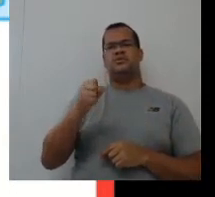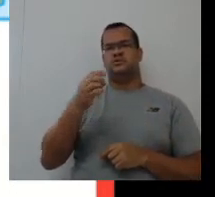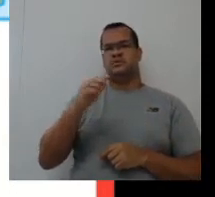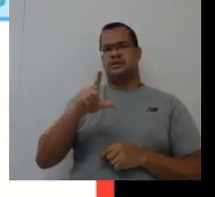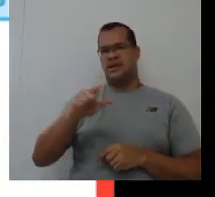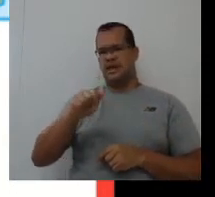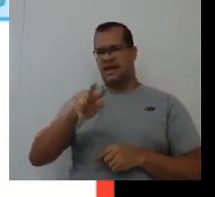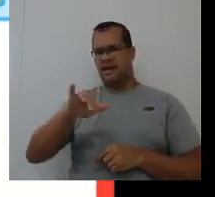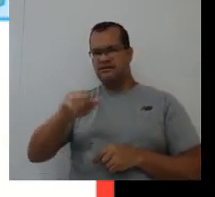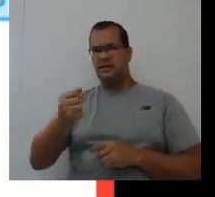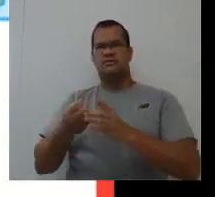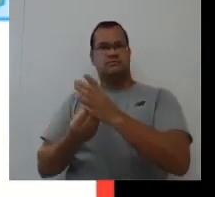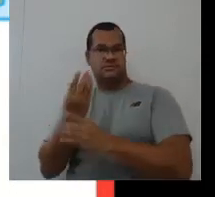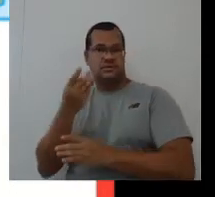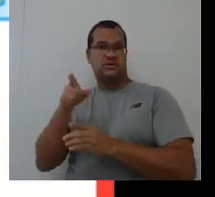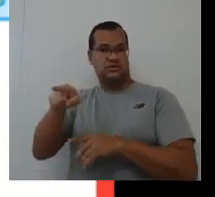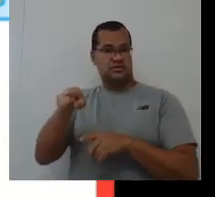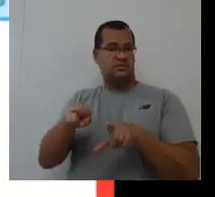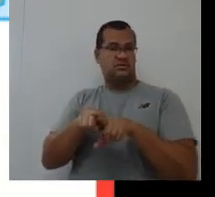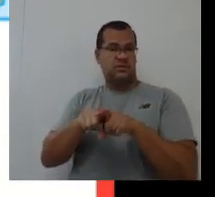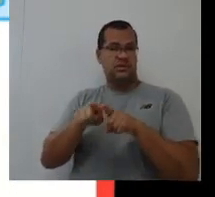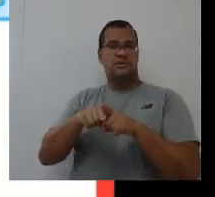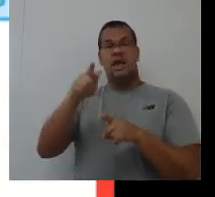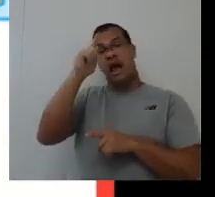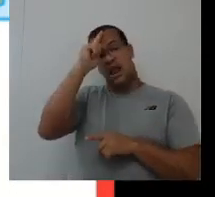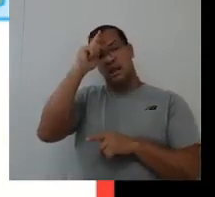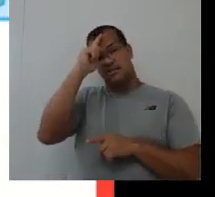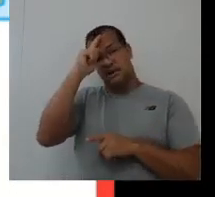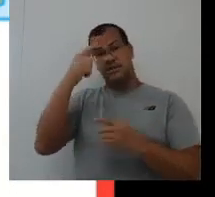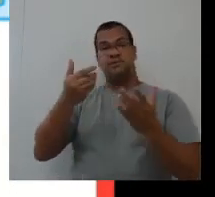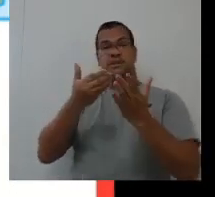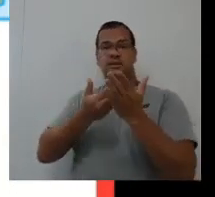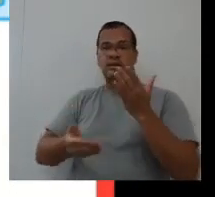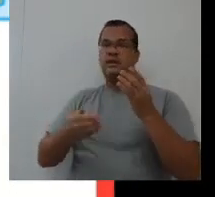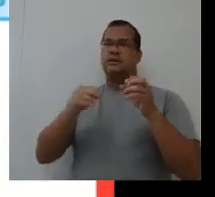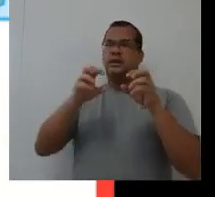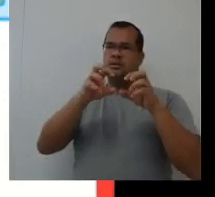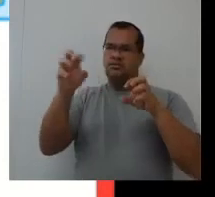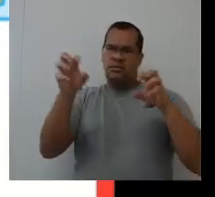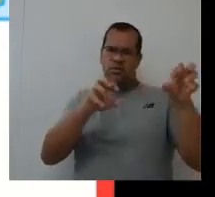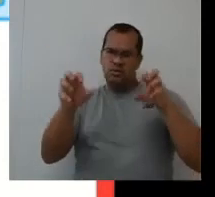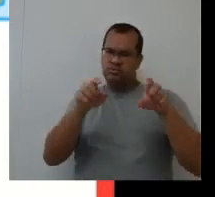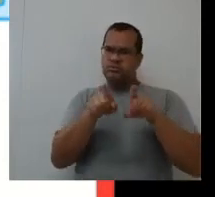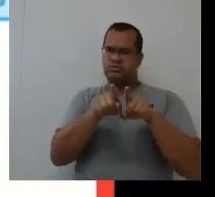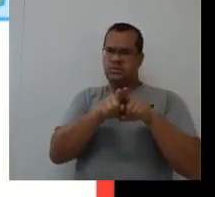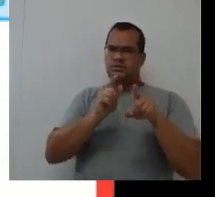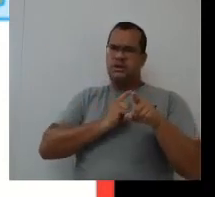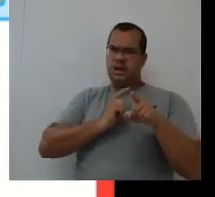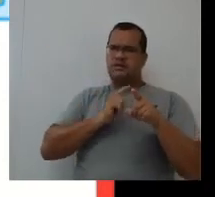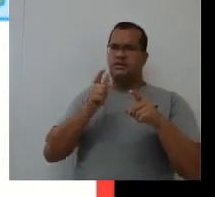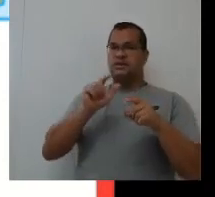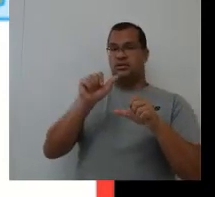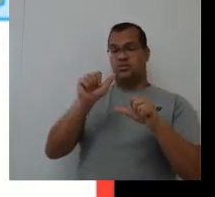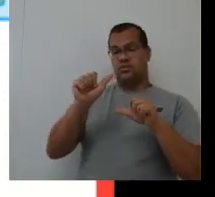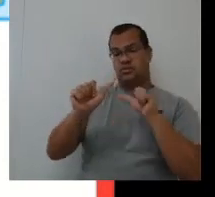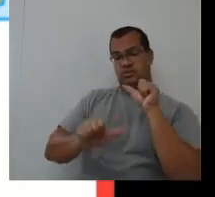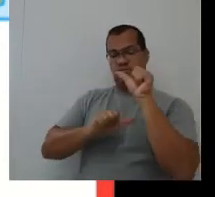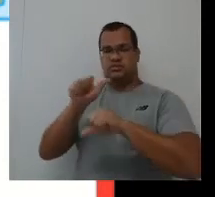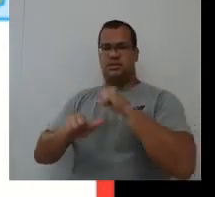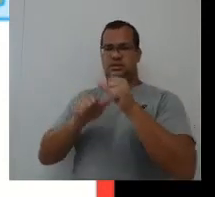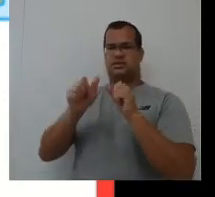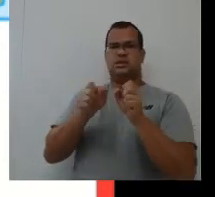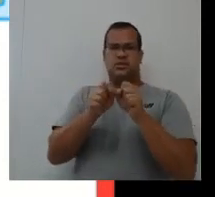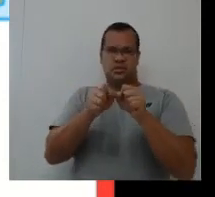a partir disso, né? Então, a Alemanha, ela vai perder um pouco do seu território e você vai ter essa reconfiguração. É importante que